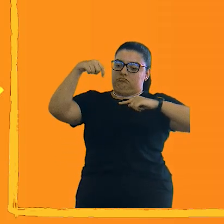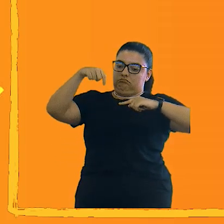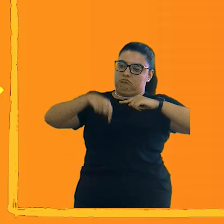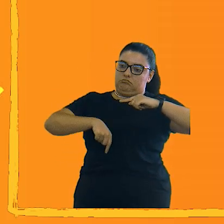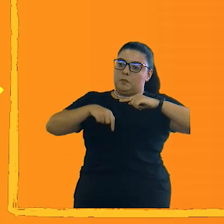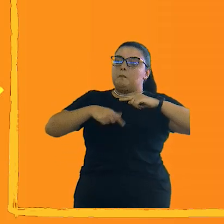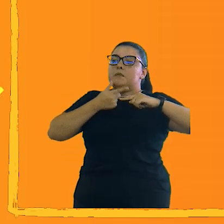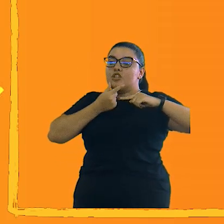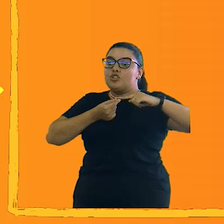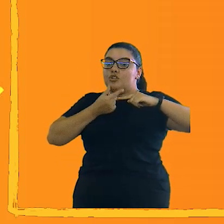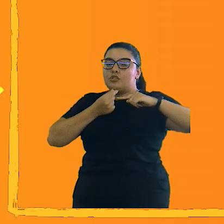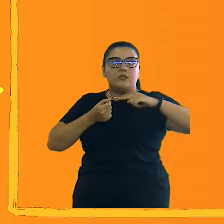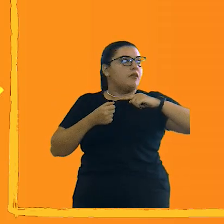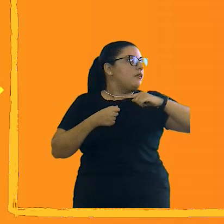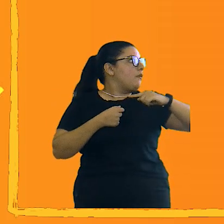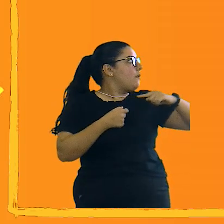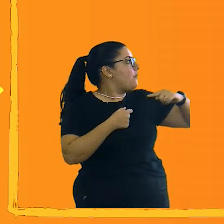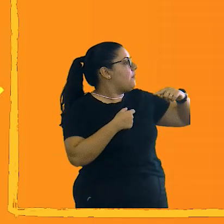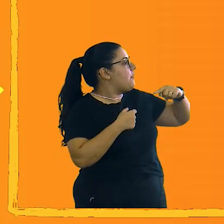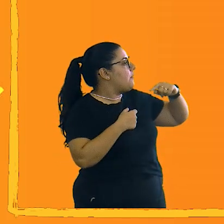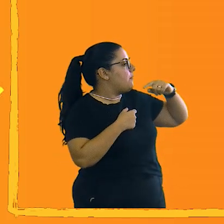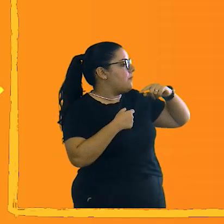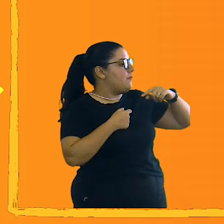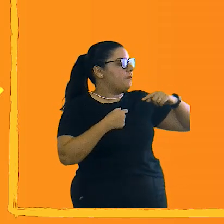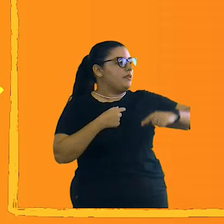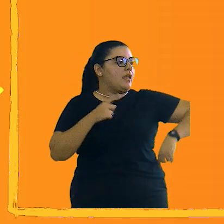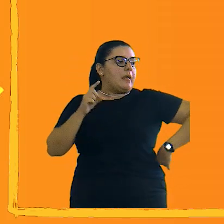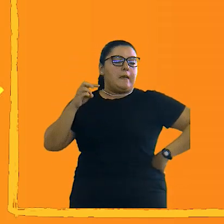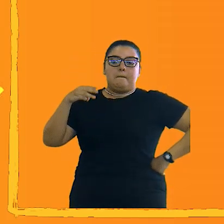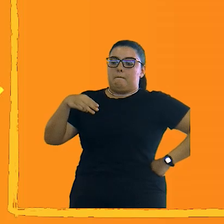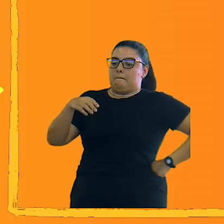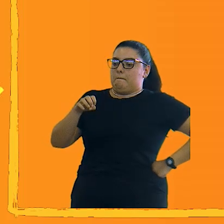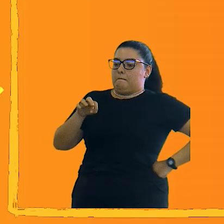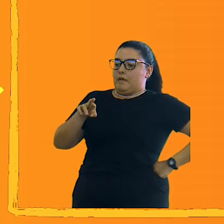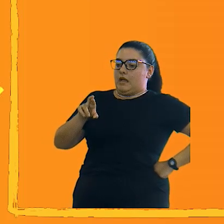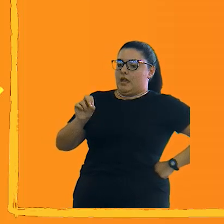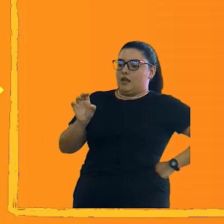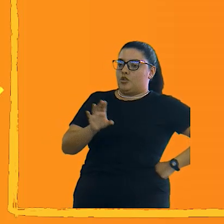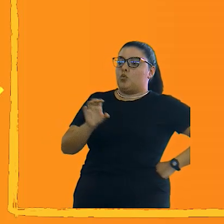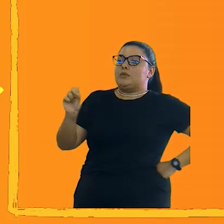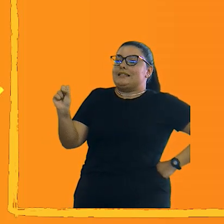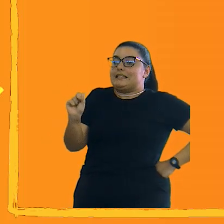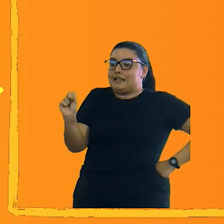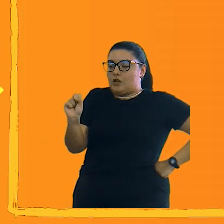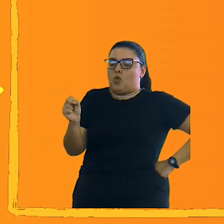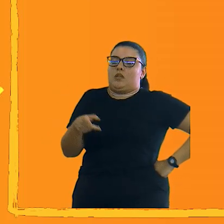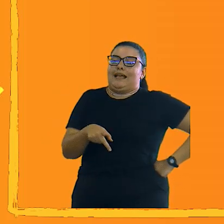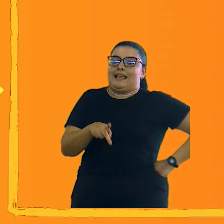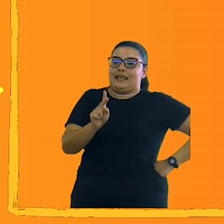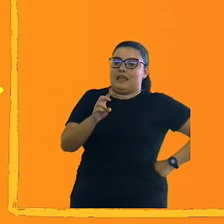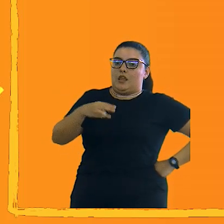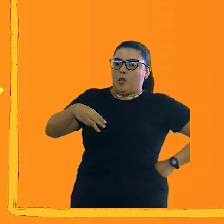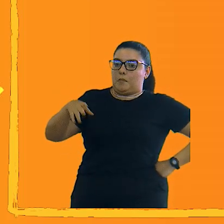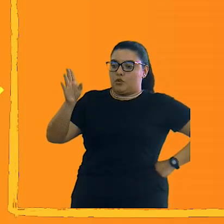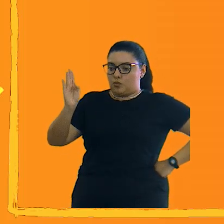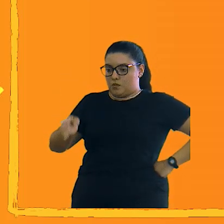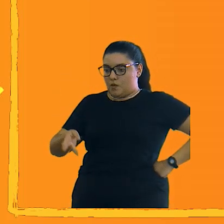Total metro por segundo qum por